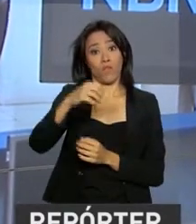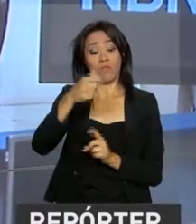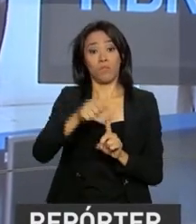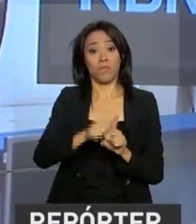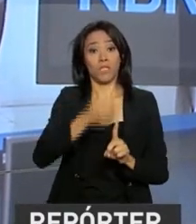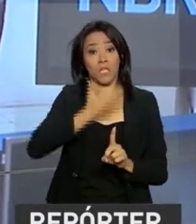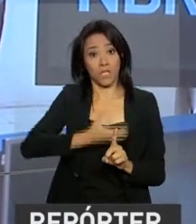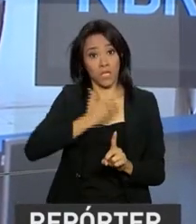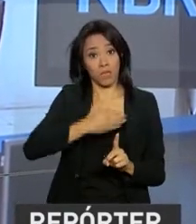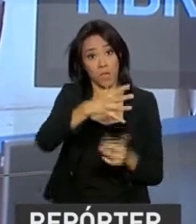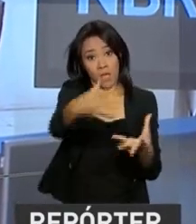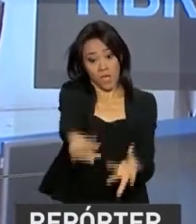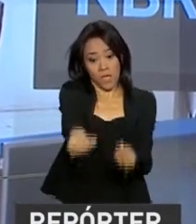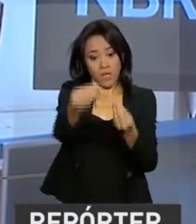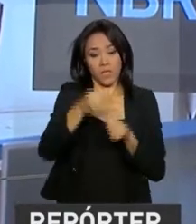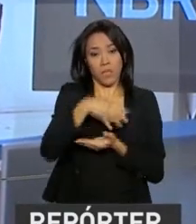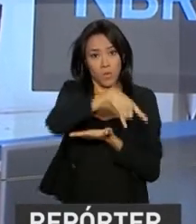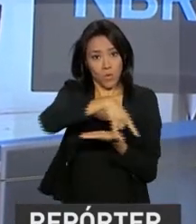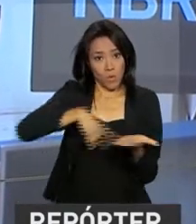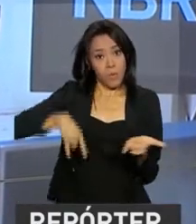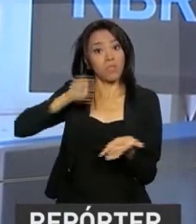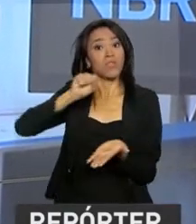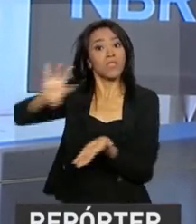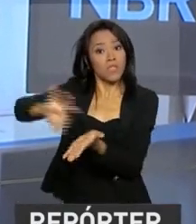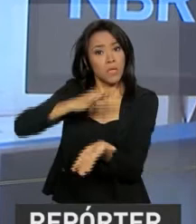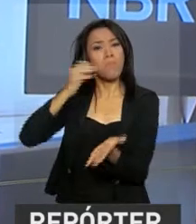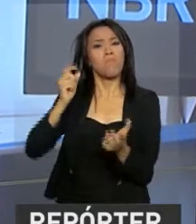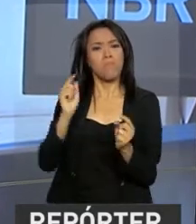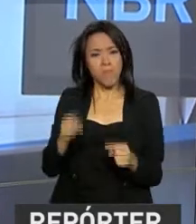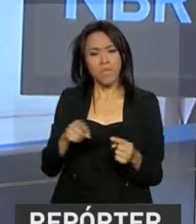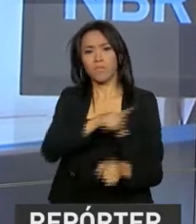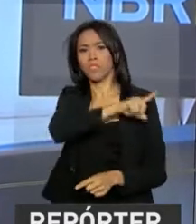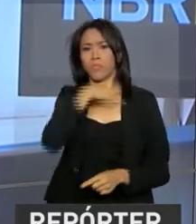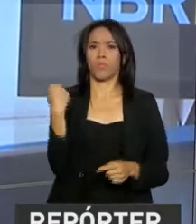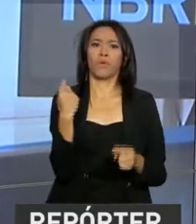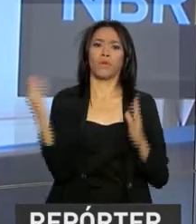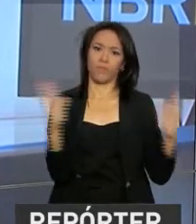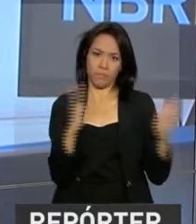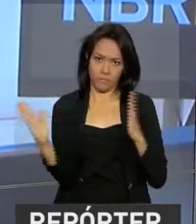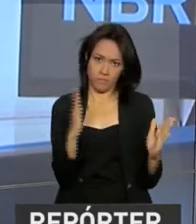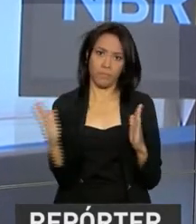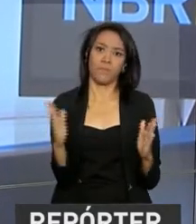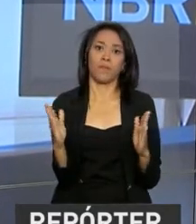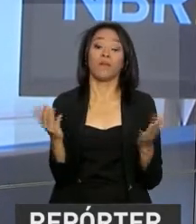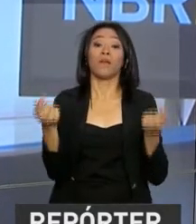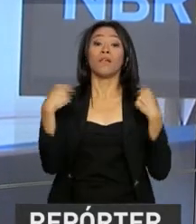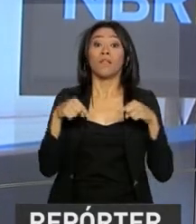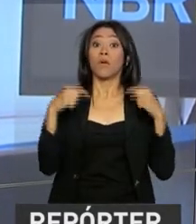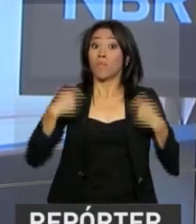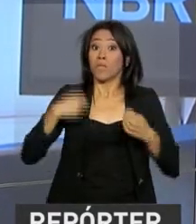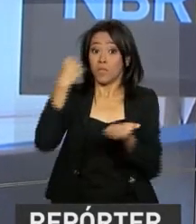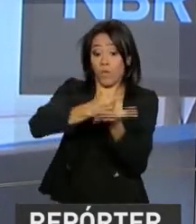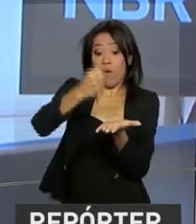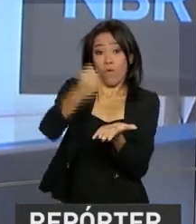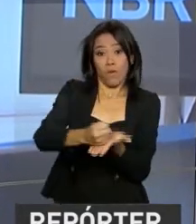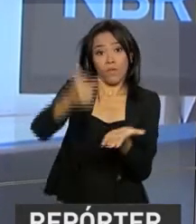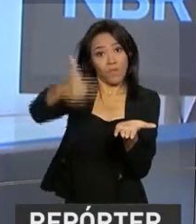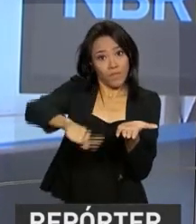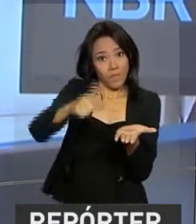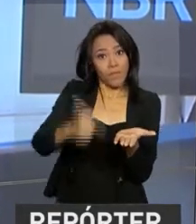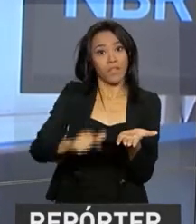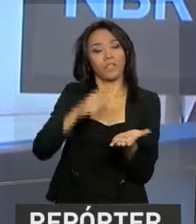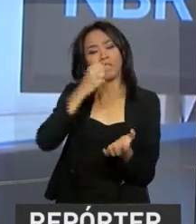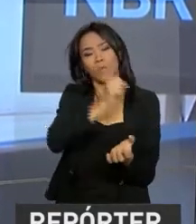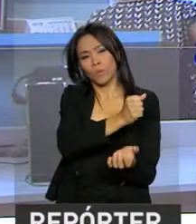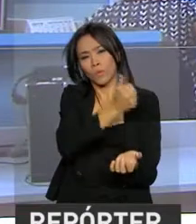os documentos de matrícula, mesmo que o prazo esteja expirado. Os contratos do FIES precisam ser renovados